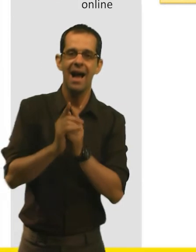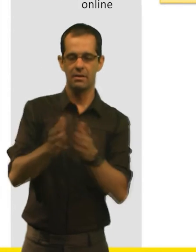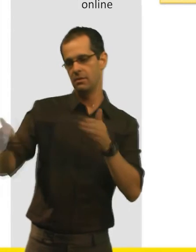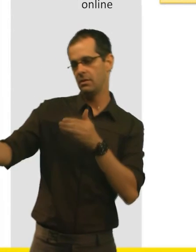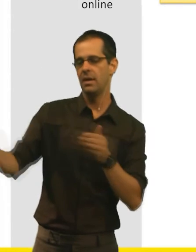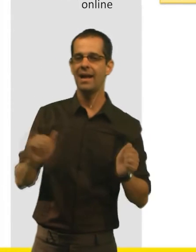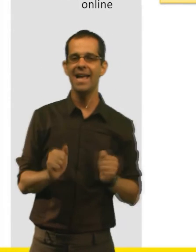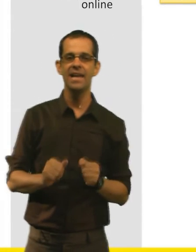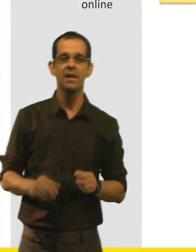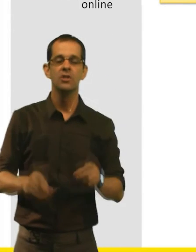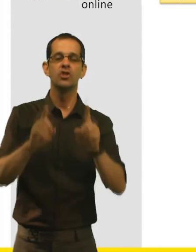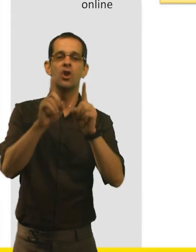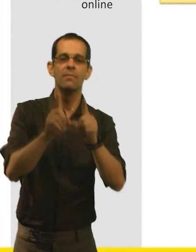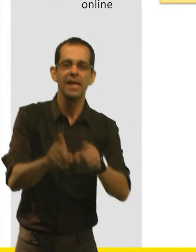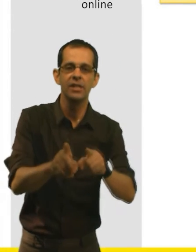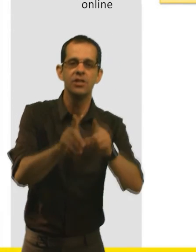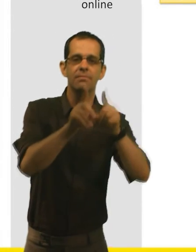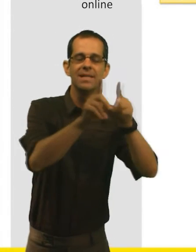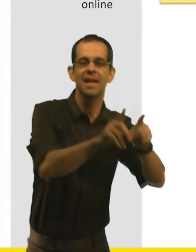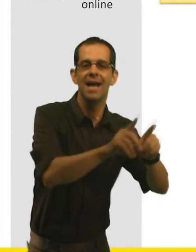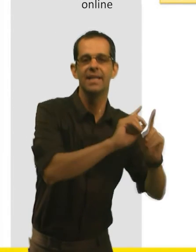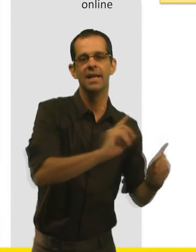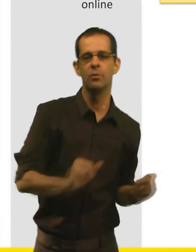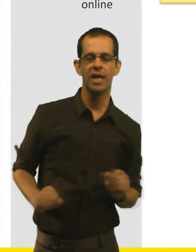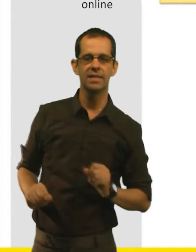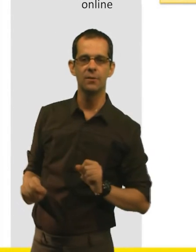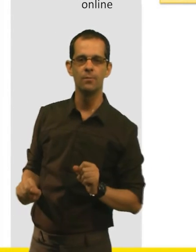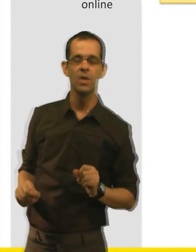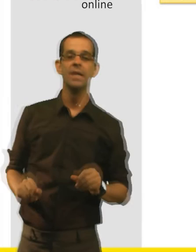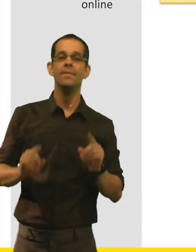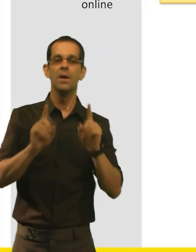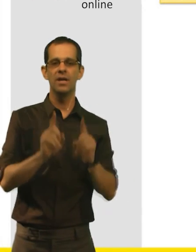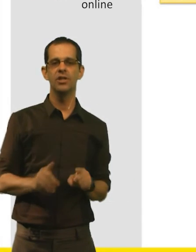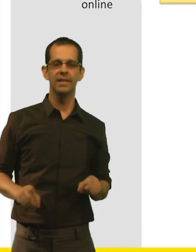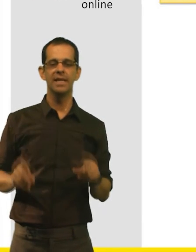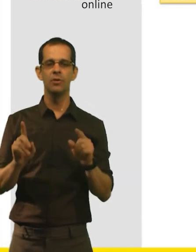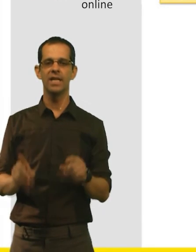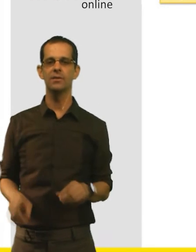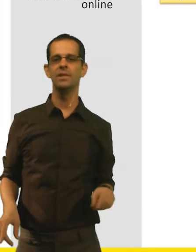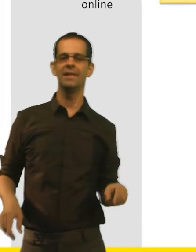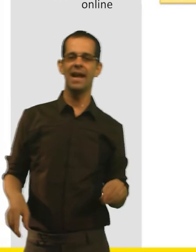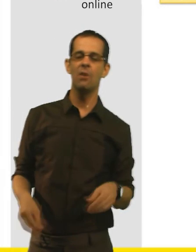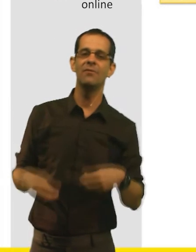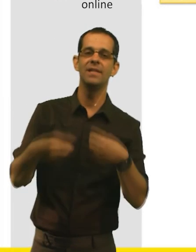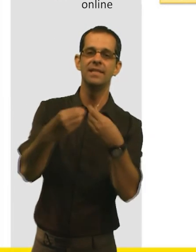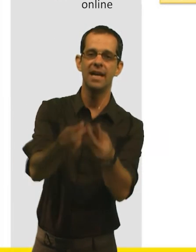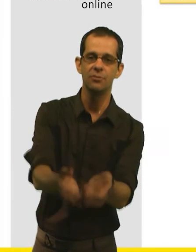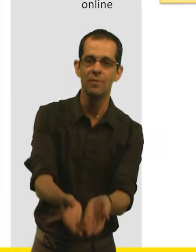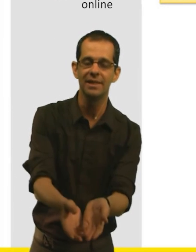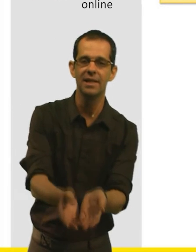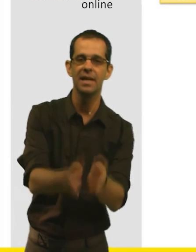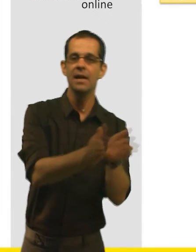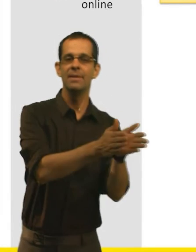a carreira somente baseada na remuneração. Não adianta. A remuneração lhe trará uma